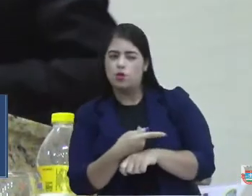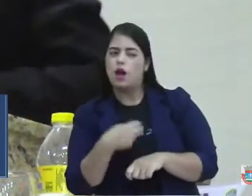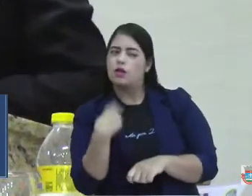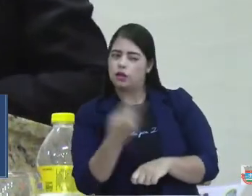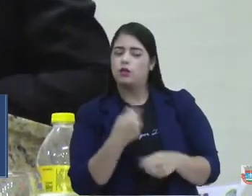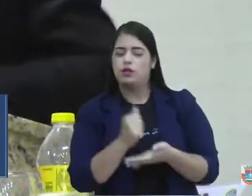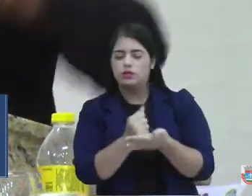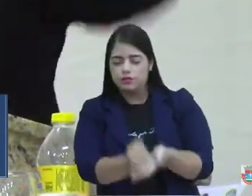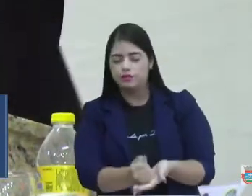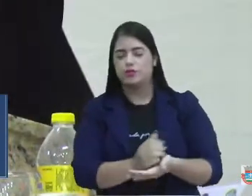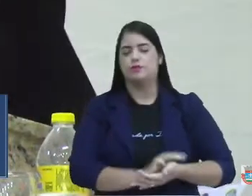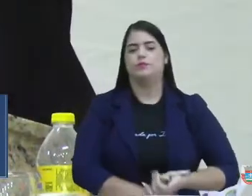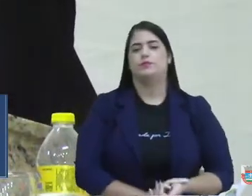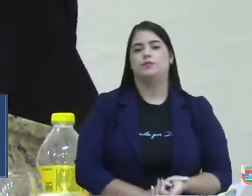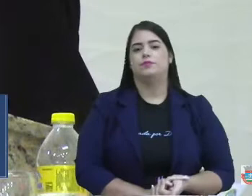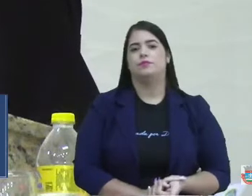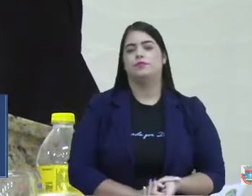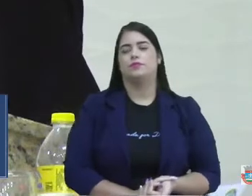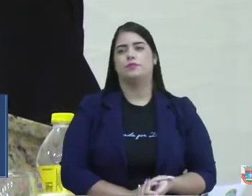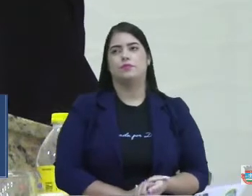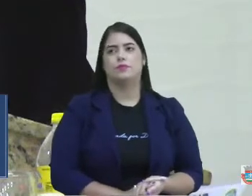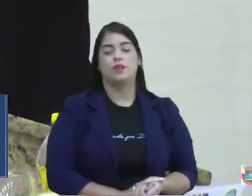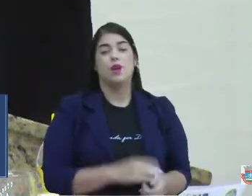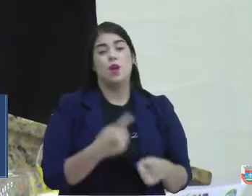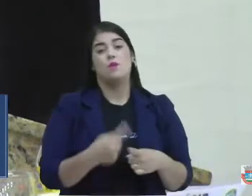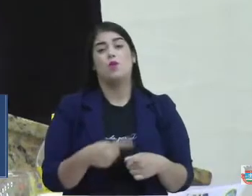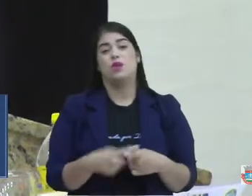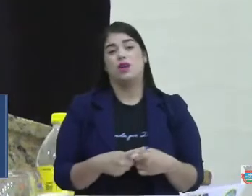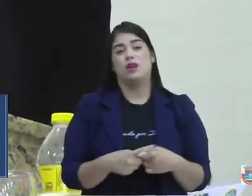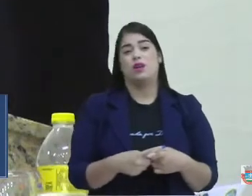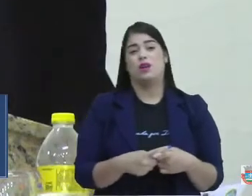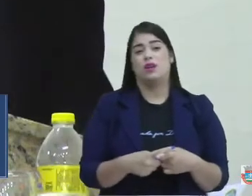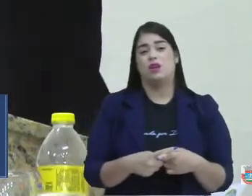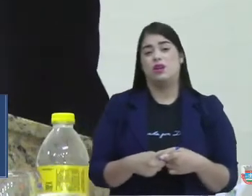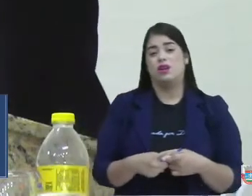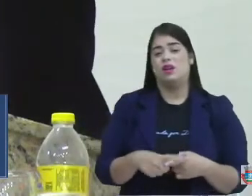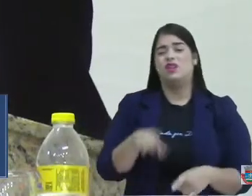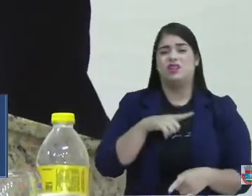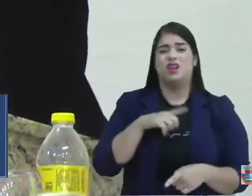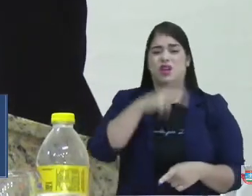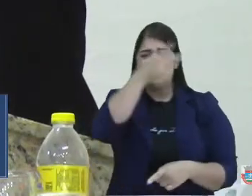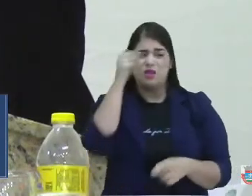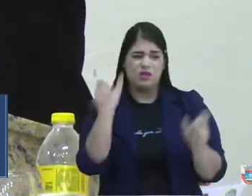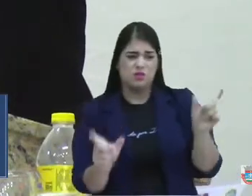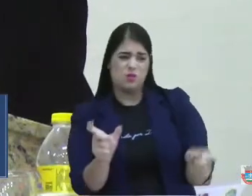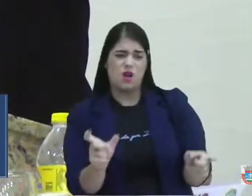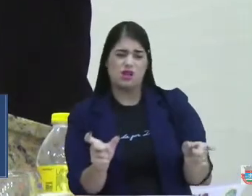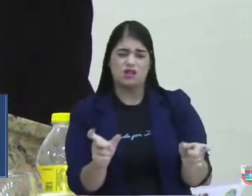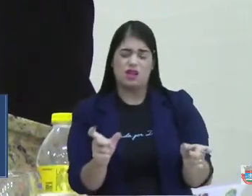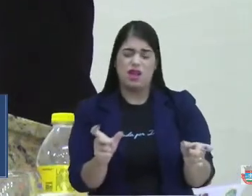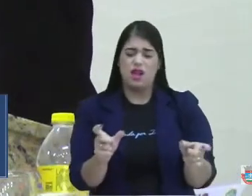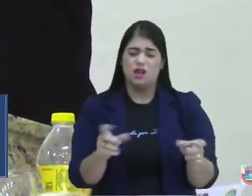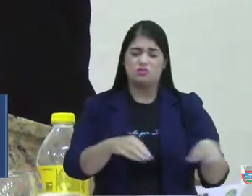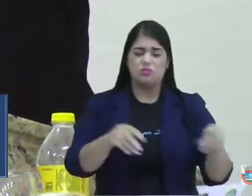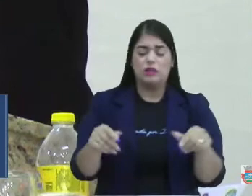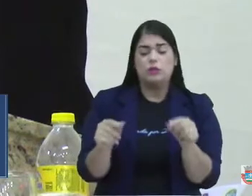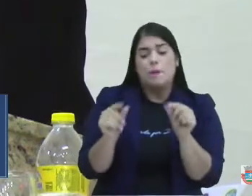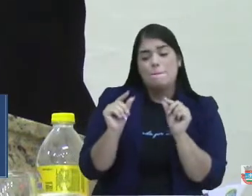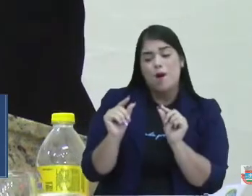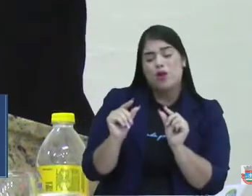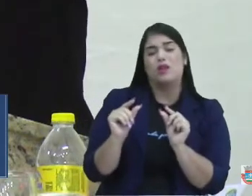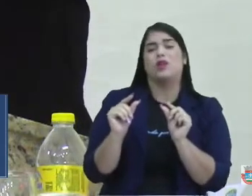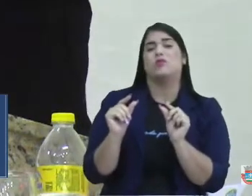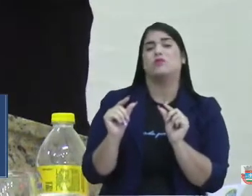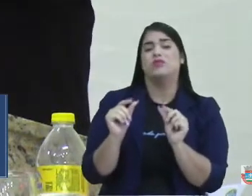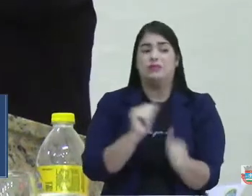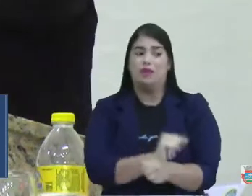um, fica um pequeno lá com meio hectare esperando. E a gente está arando de quem já tem. Não,